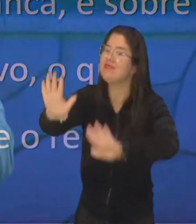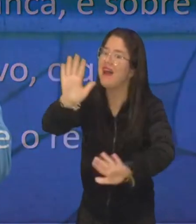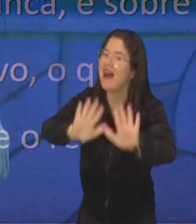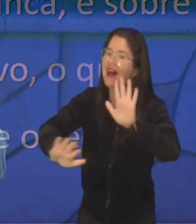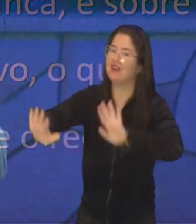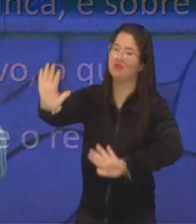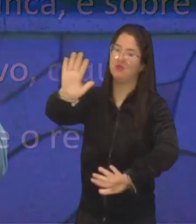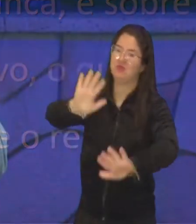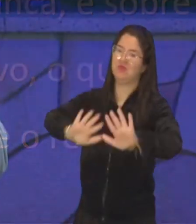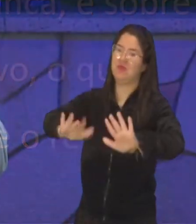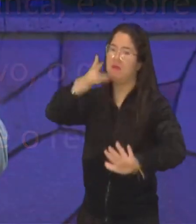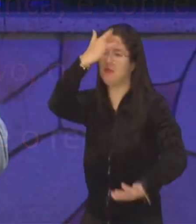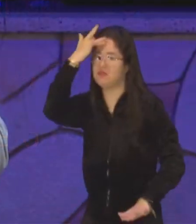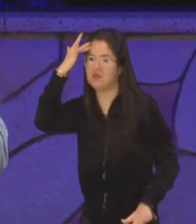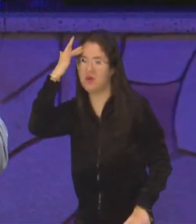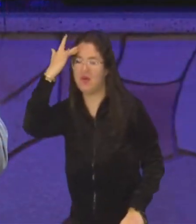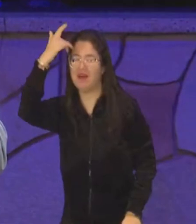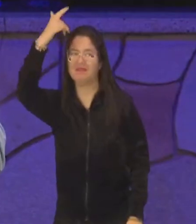mestres.